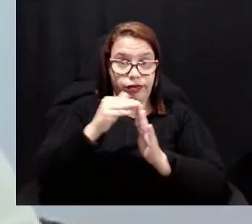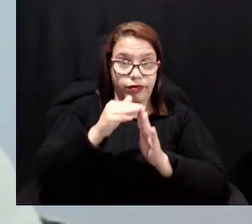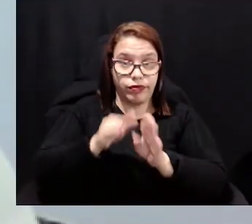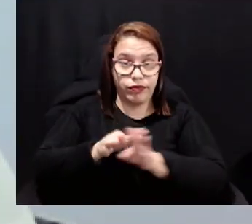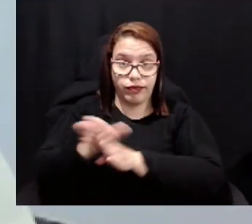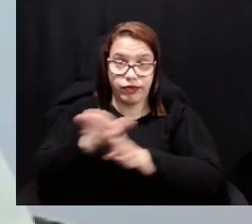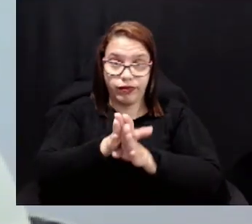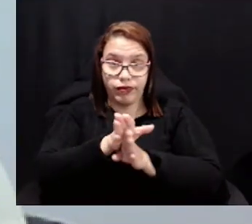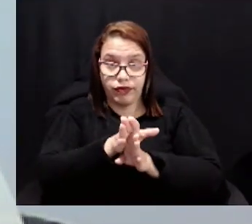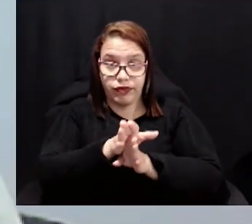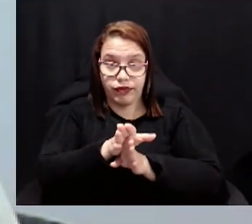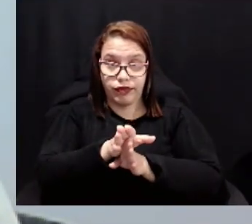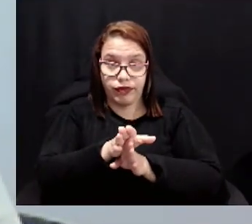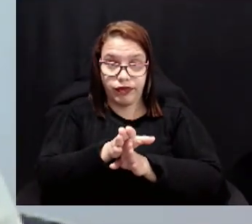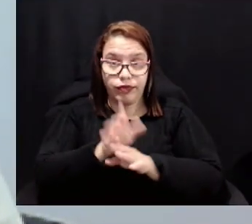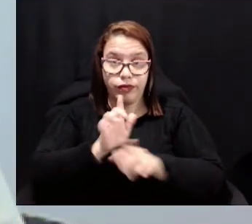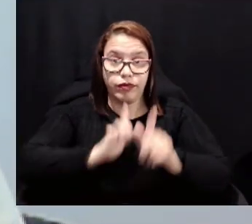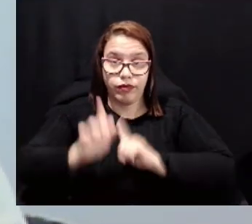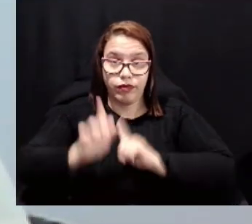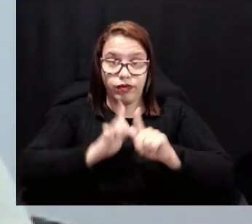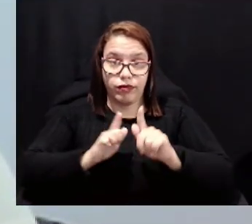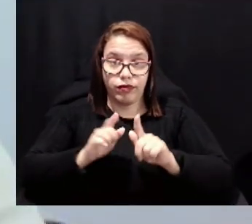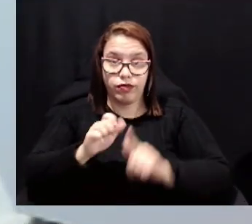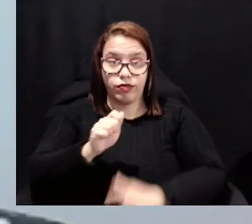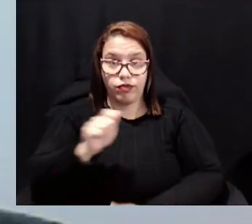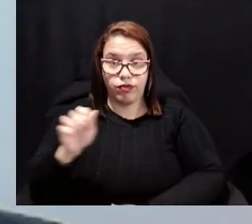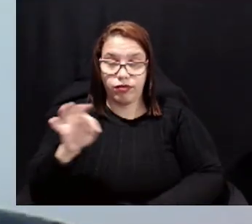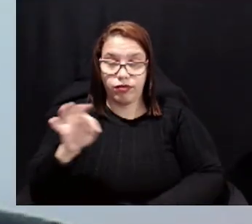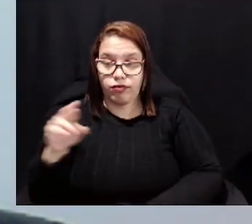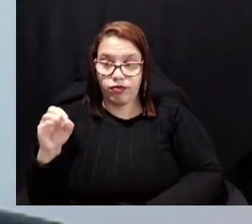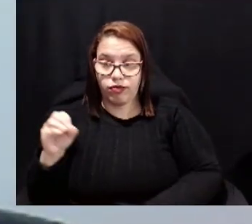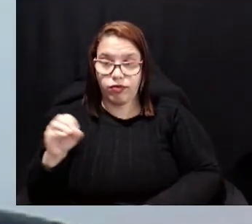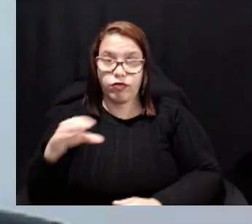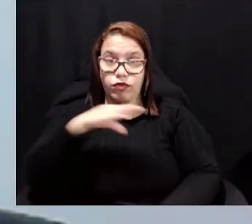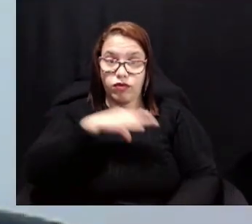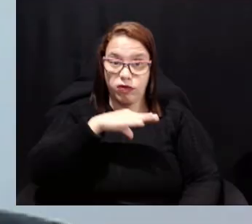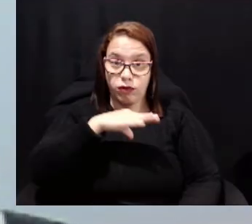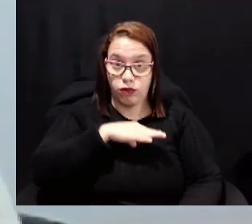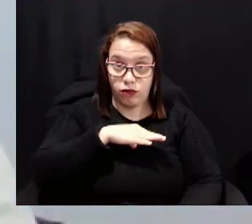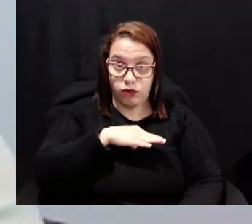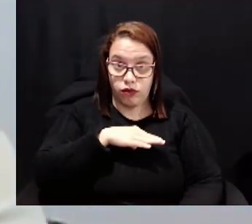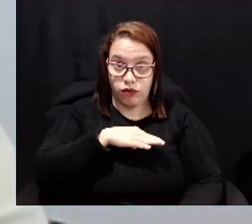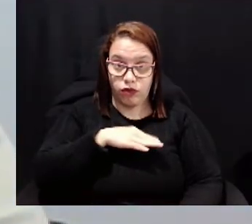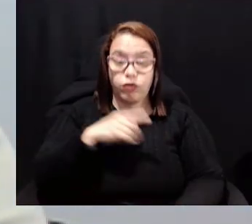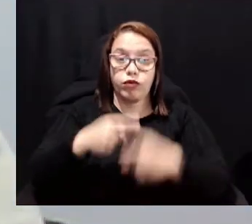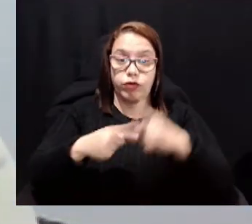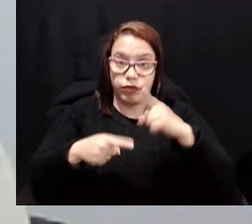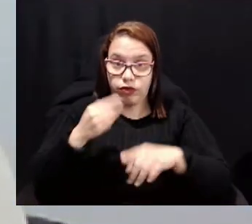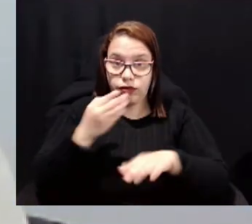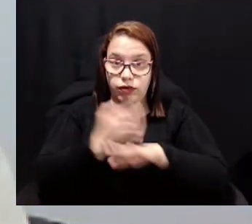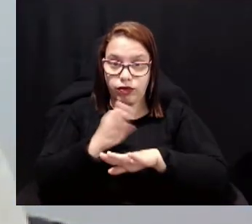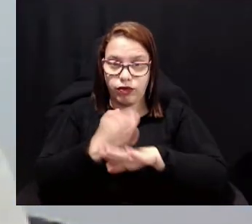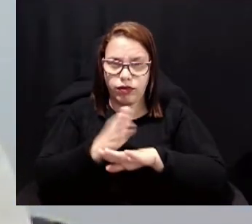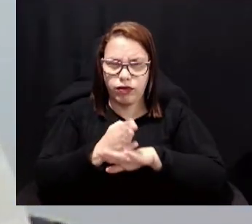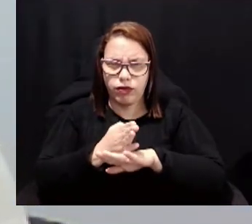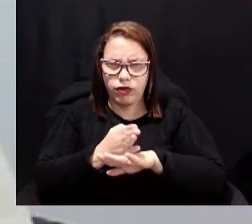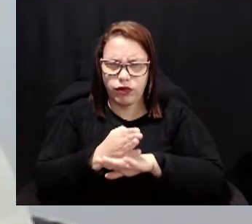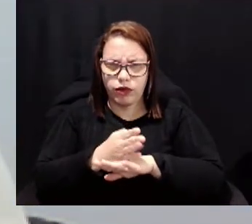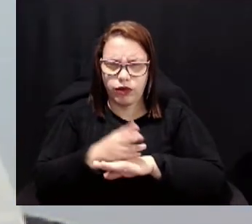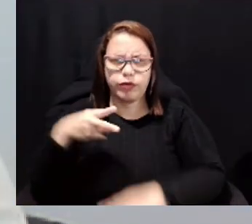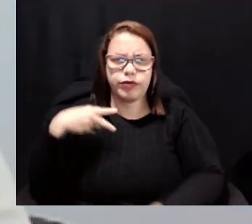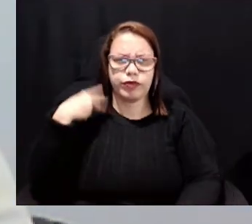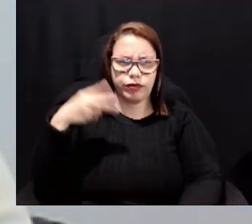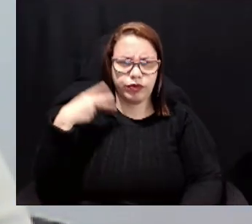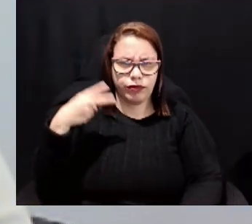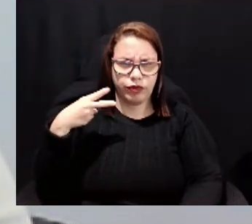máximo o envio de resíduos sólidos gerados na operação para os aterros municipais. Essa prática está muito alinhada